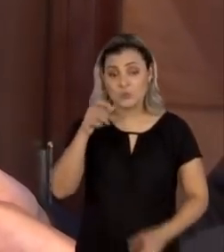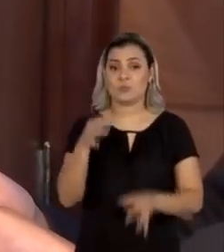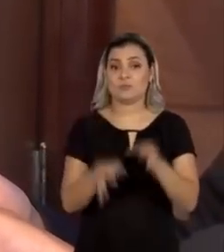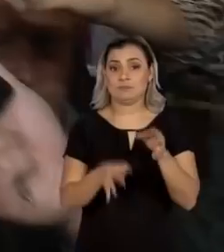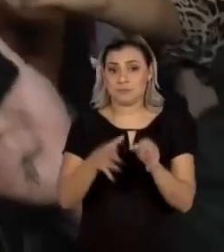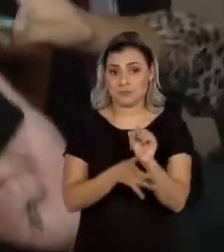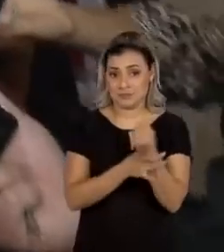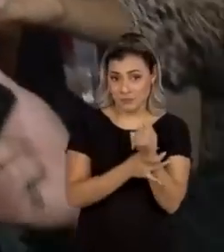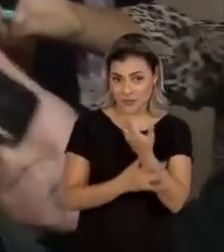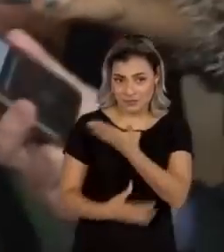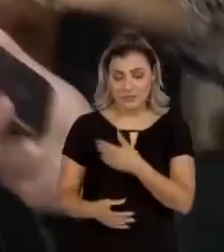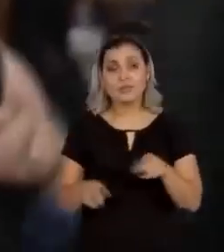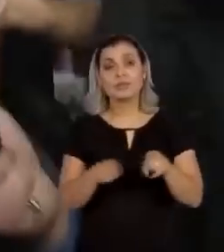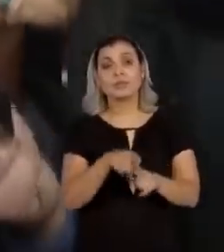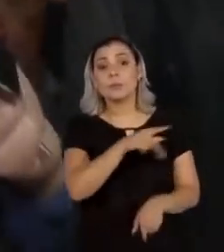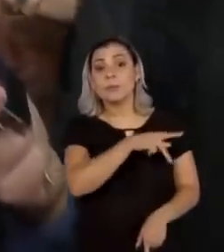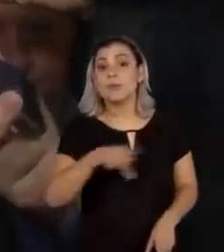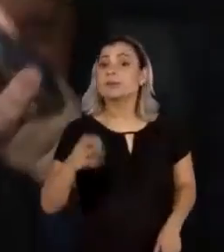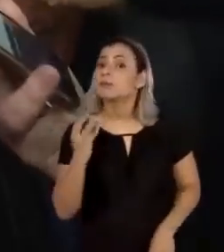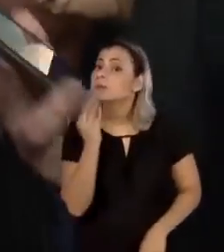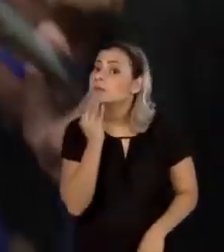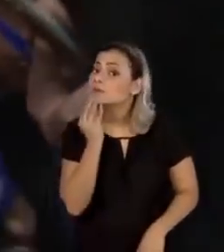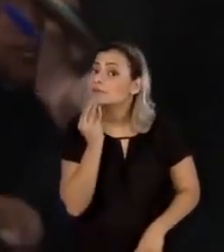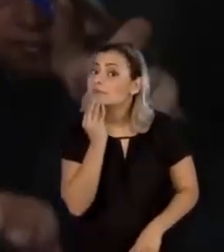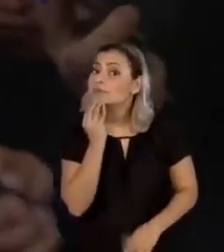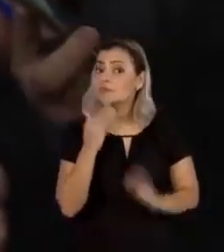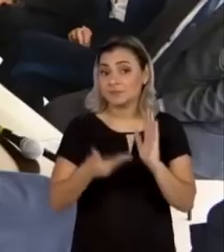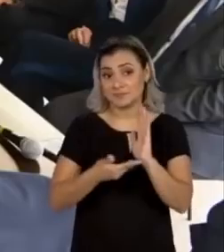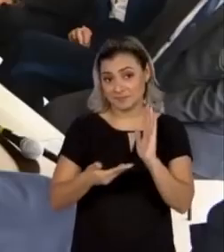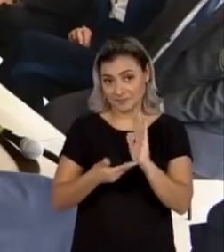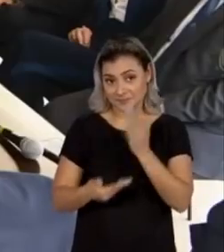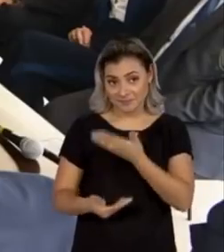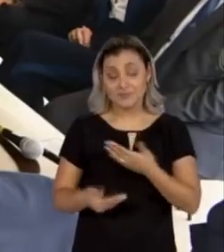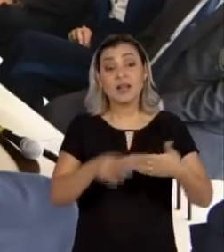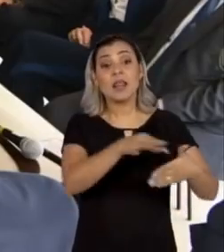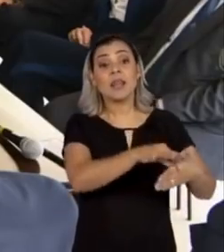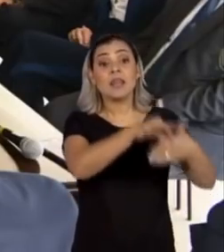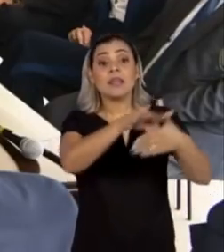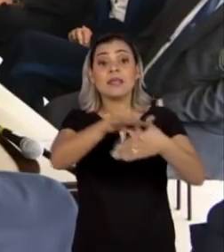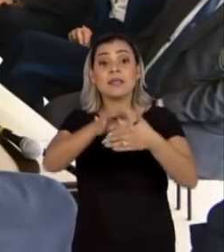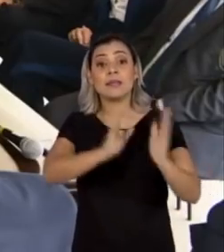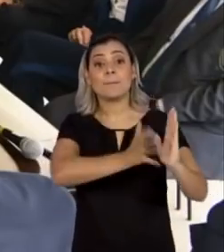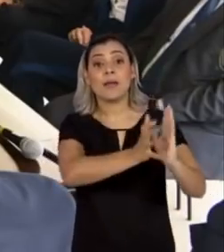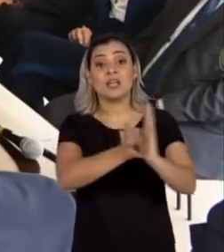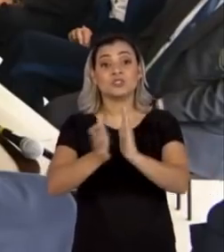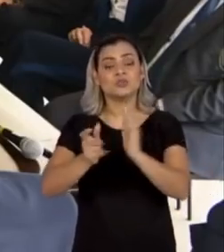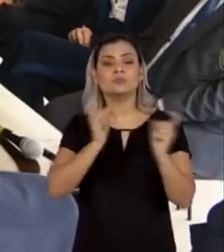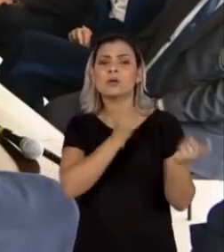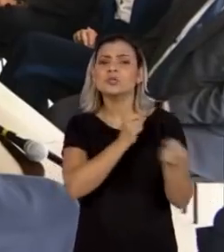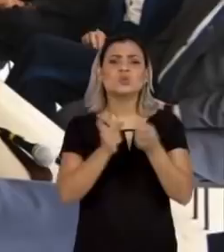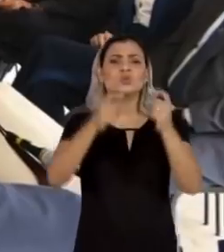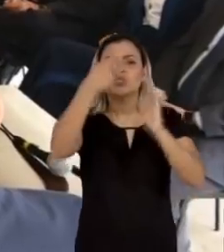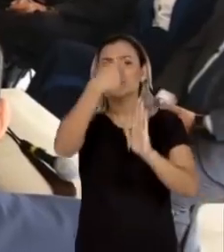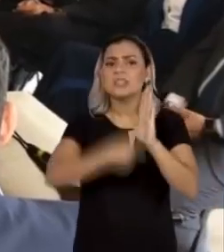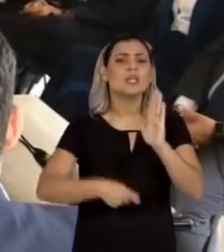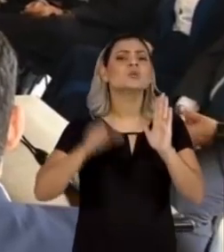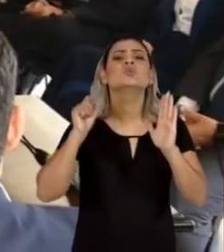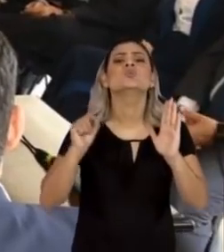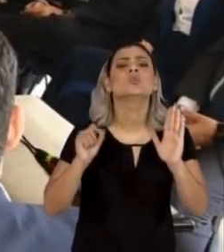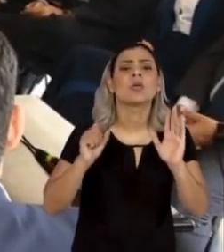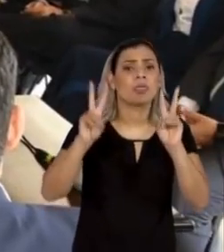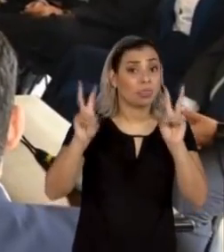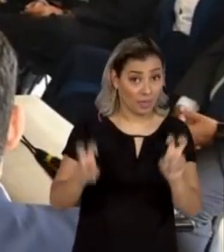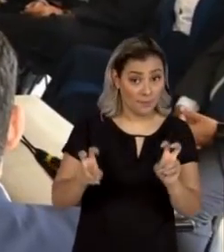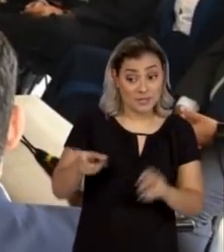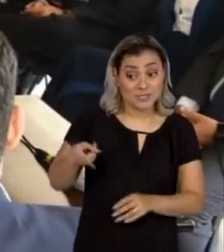Sérgio Moro, e o presidente da Câmara dos Deputados, Rodrigo Maia, e líderes partidários para discutir um texto que permita a